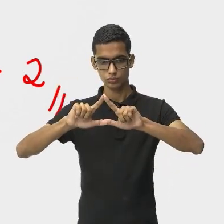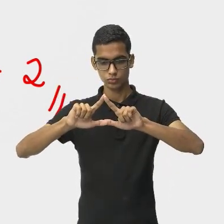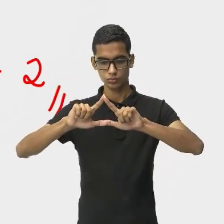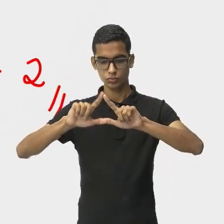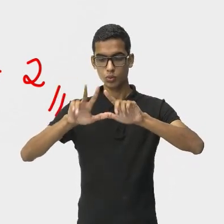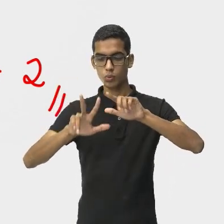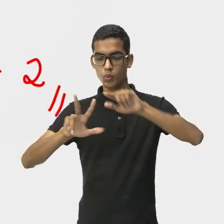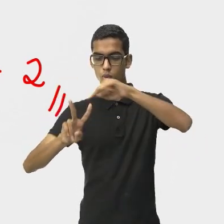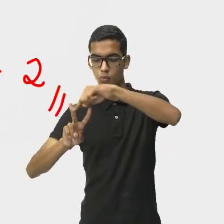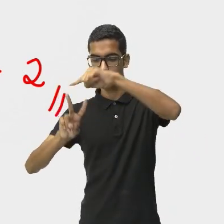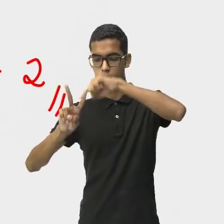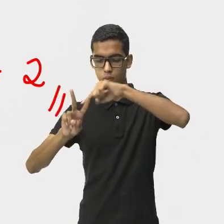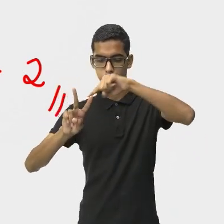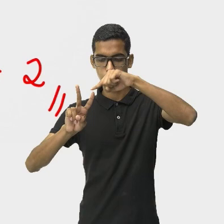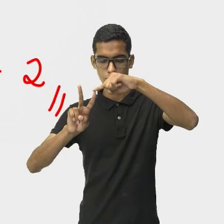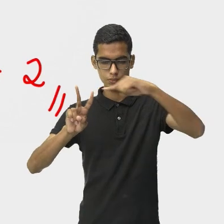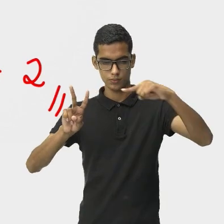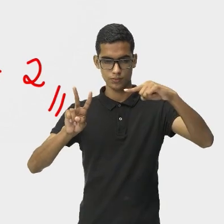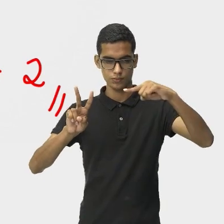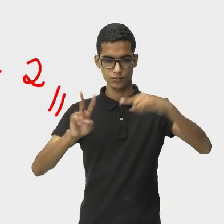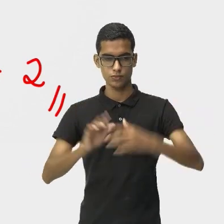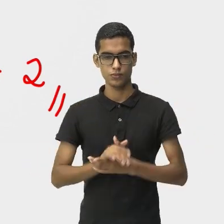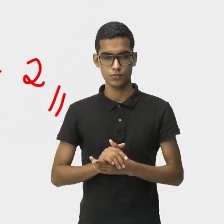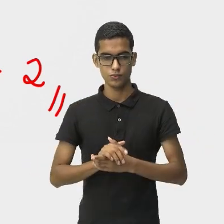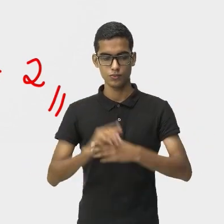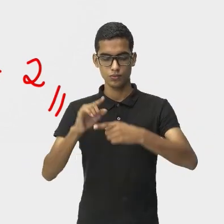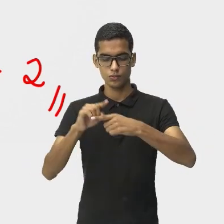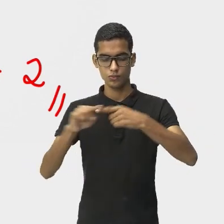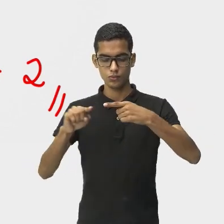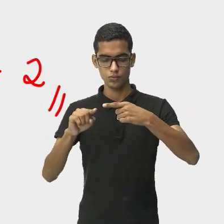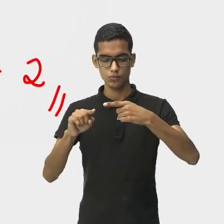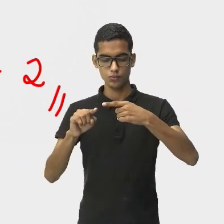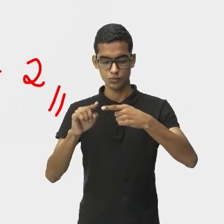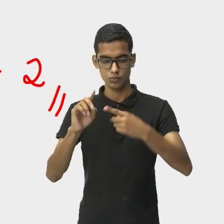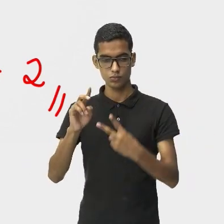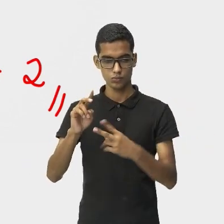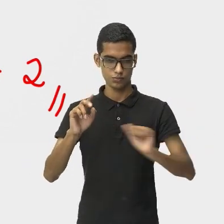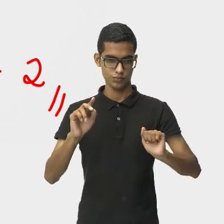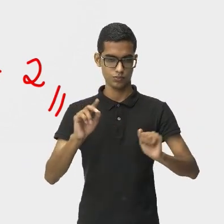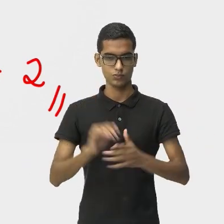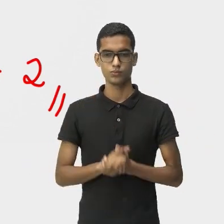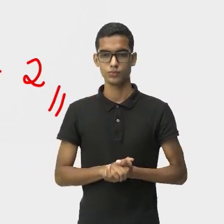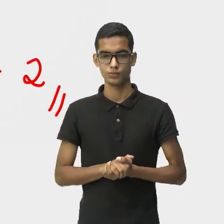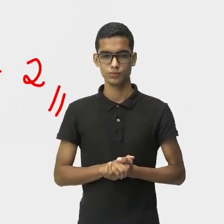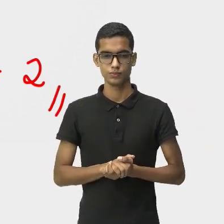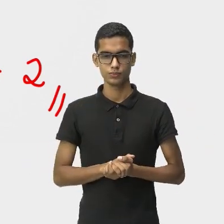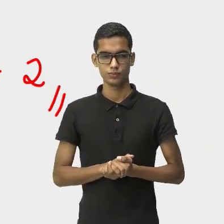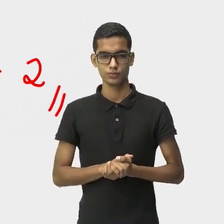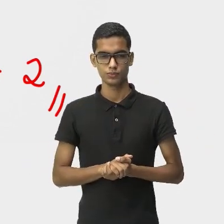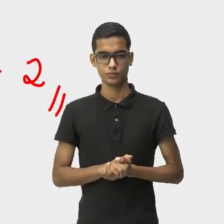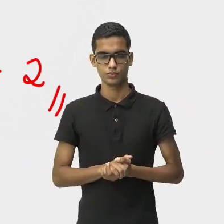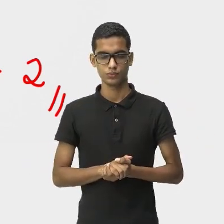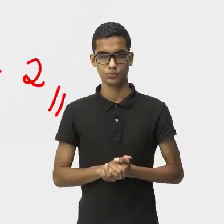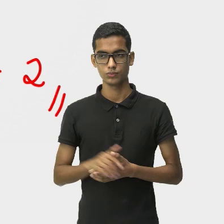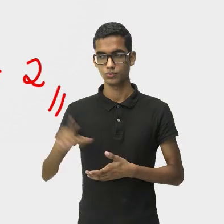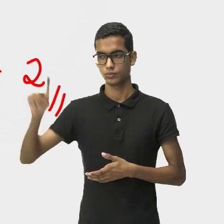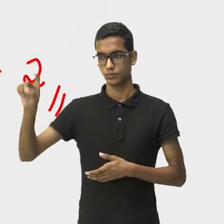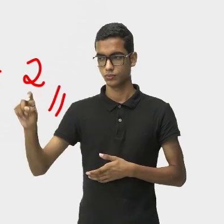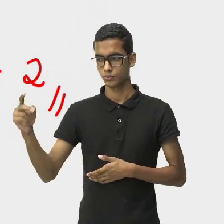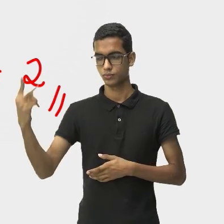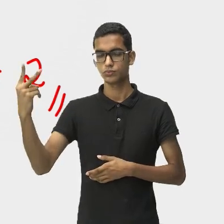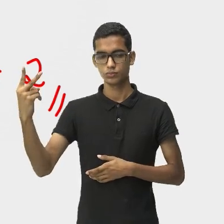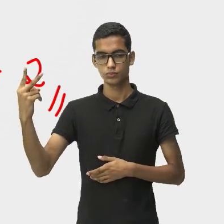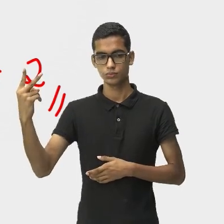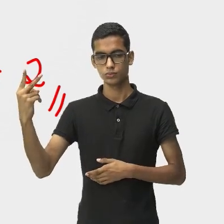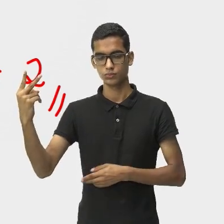Permanece tudo igual, só o sinalzinho que mudou. Então, x2 é igual menos b, né? Com menos daqui